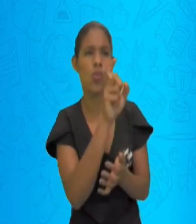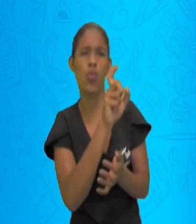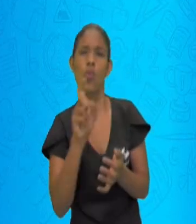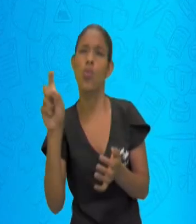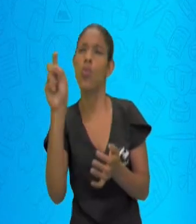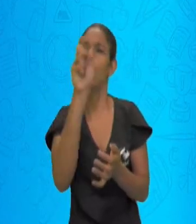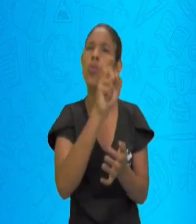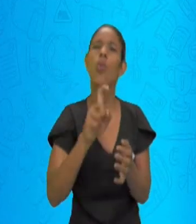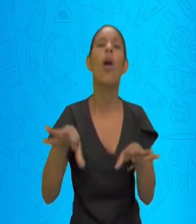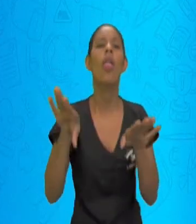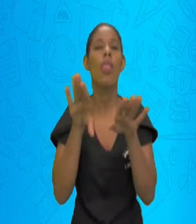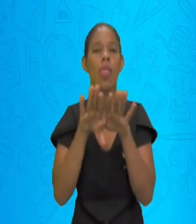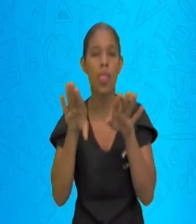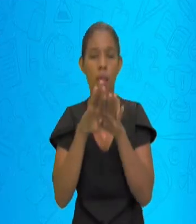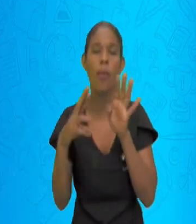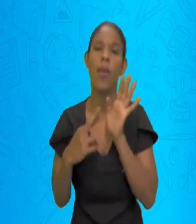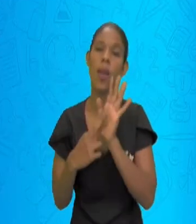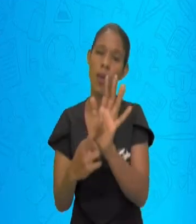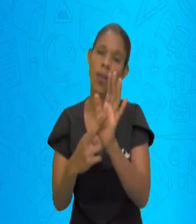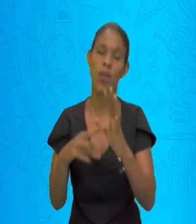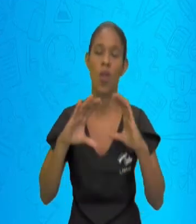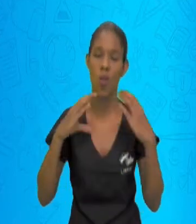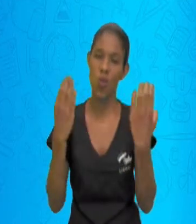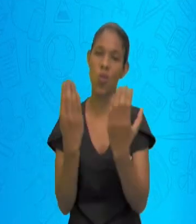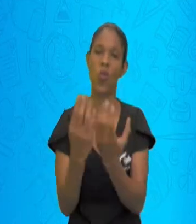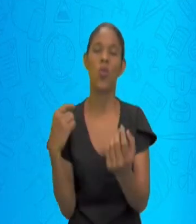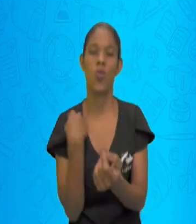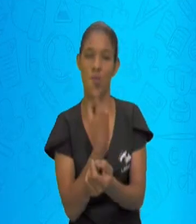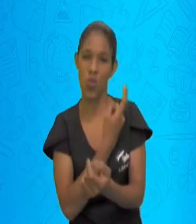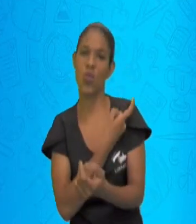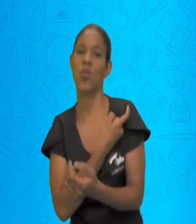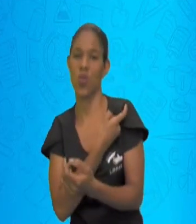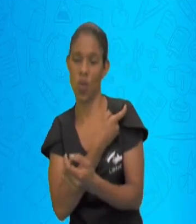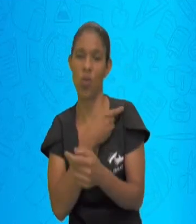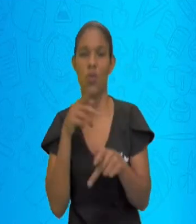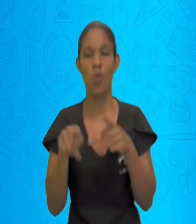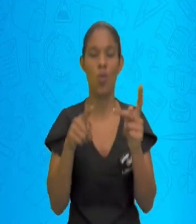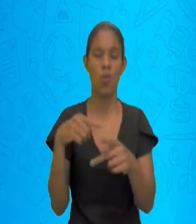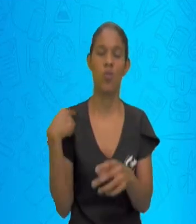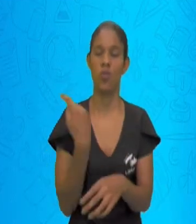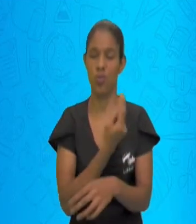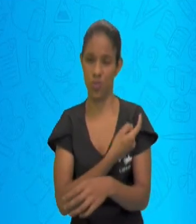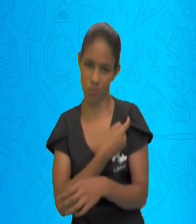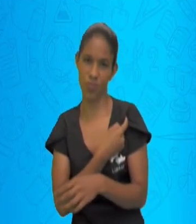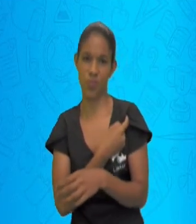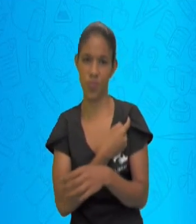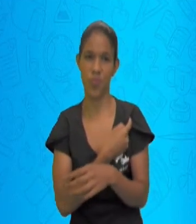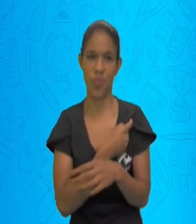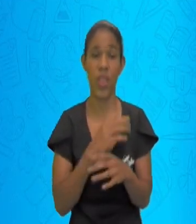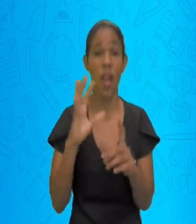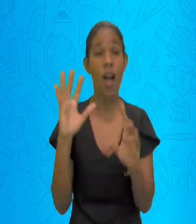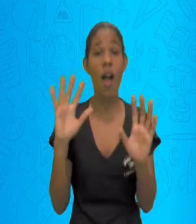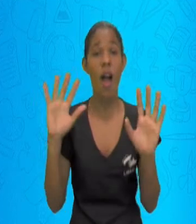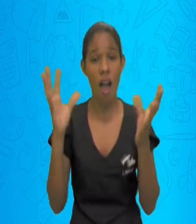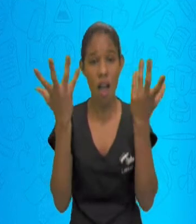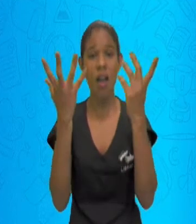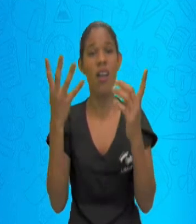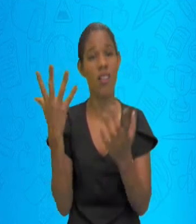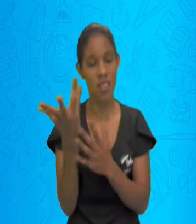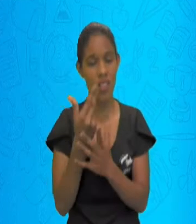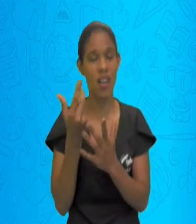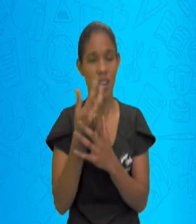e representa a nossa cultura, representa também o nosso povo. Então vamos falar de